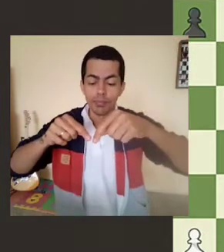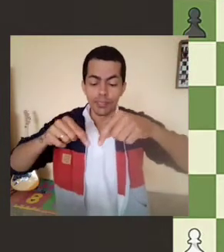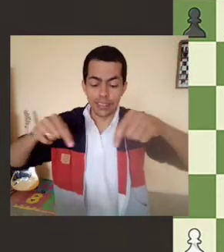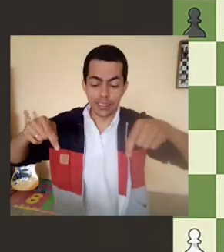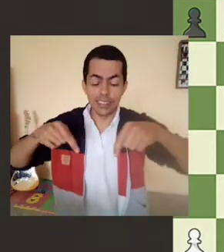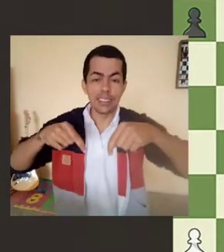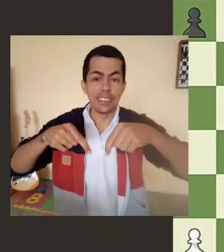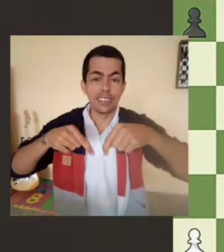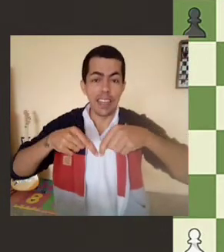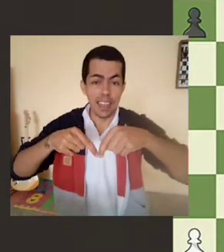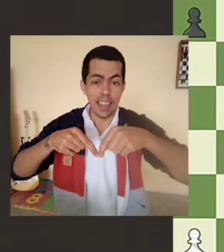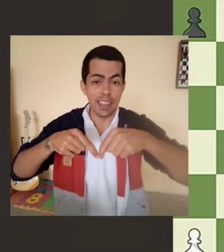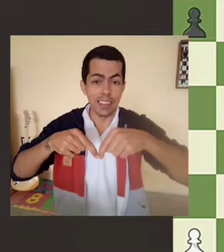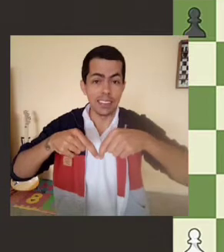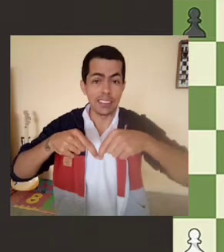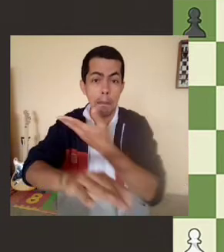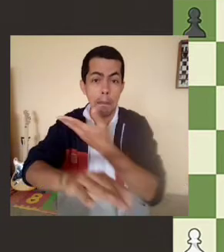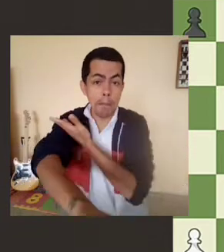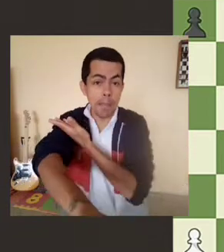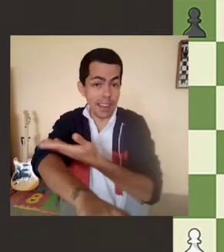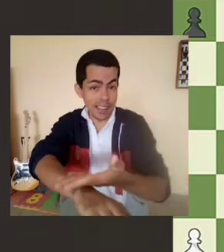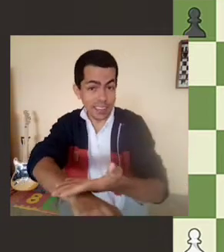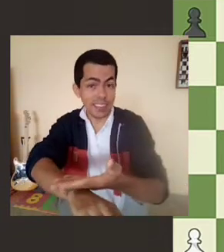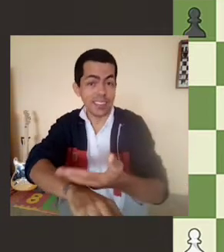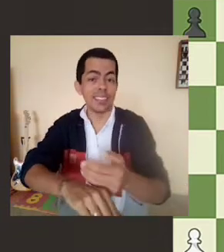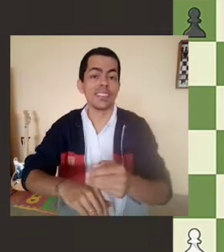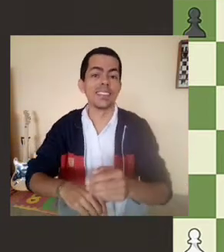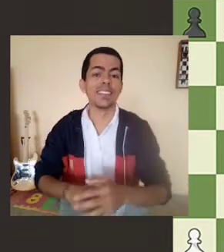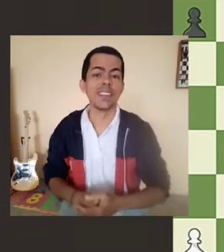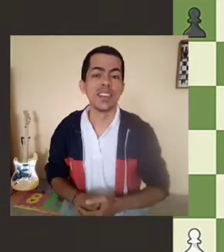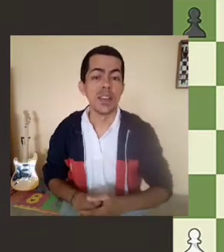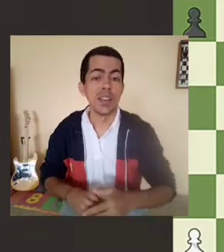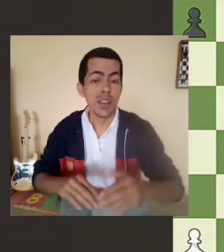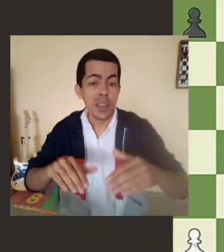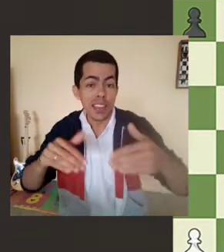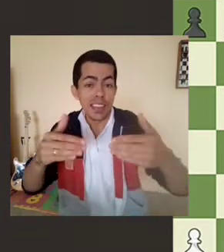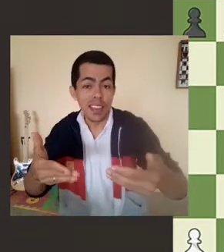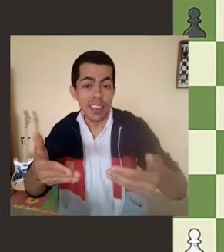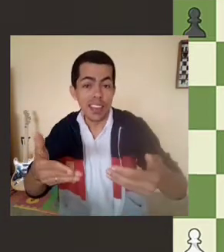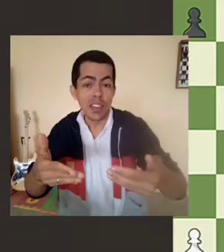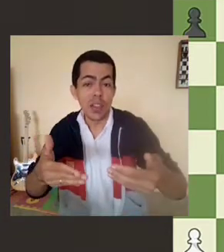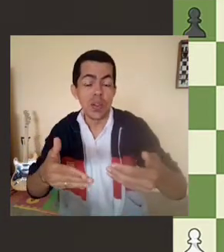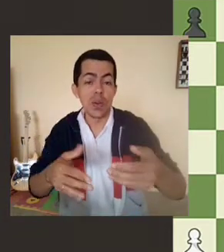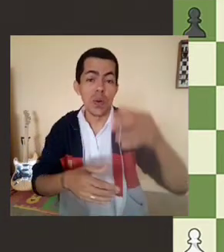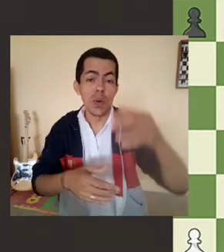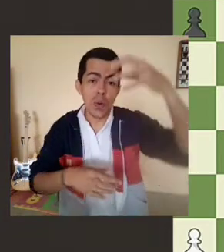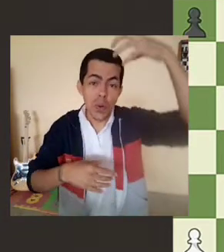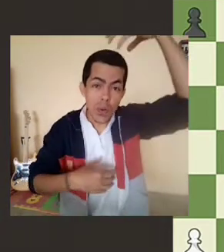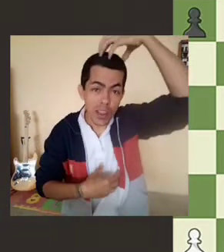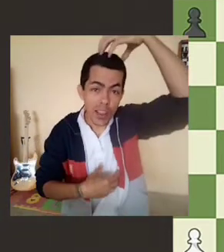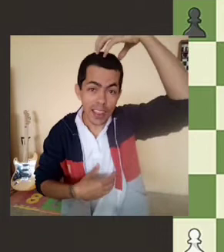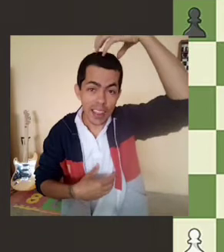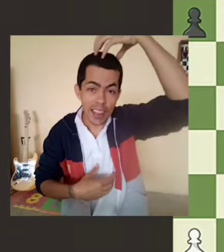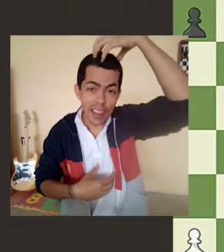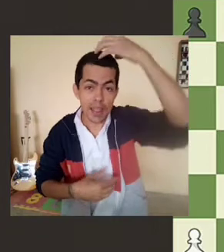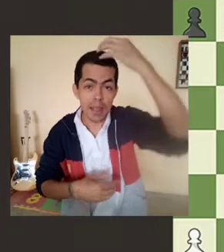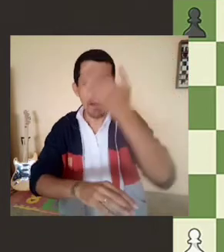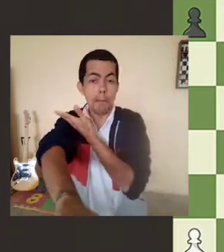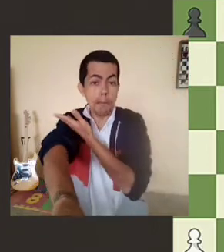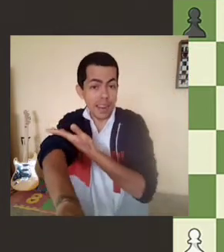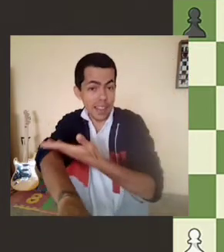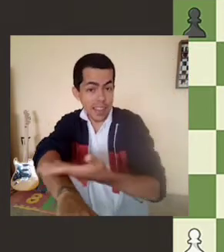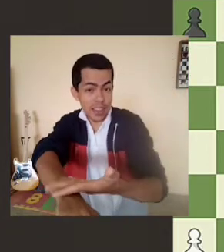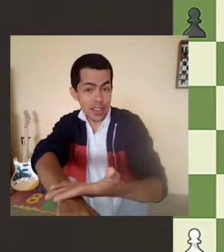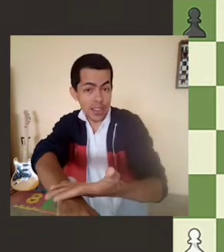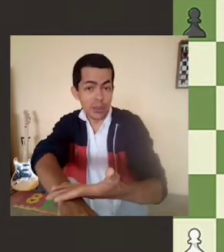partida, sempre. E o rei branco sempre em uma casa negra, um de frente para o outro,